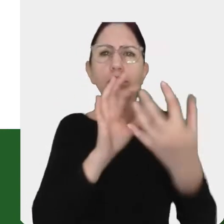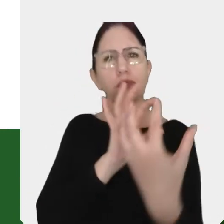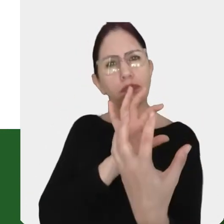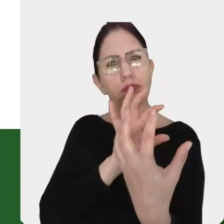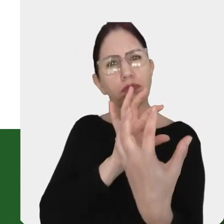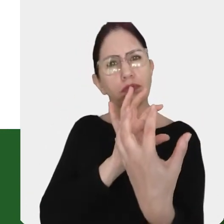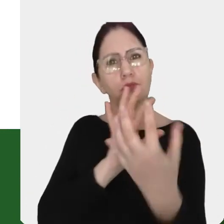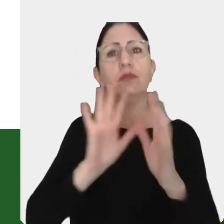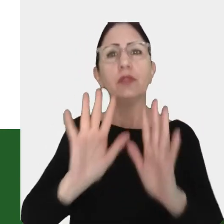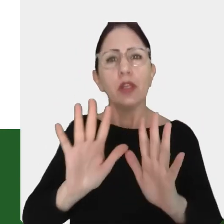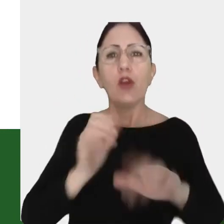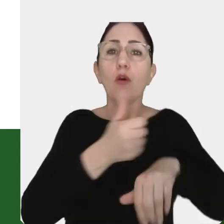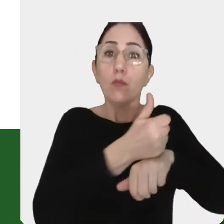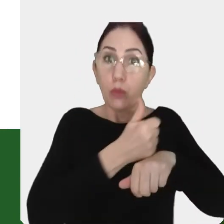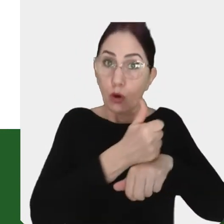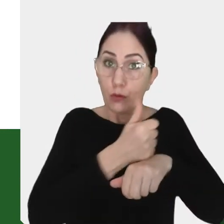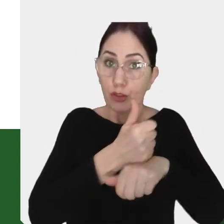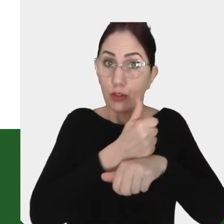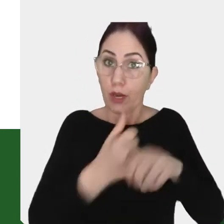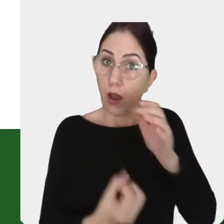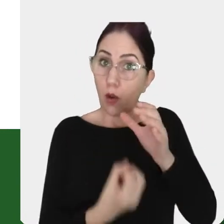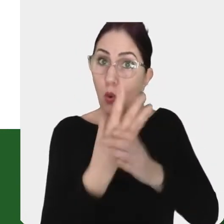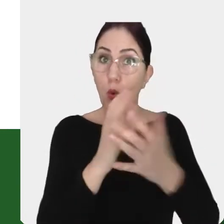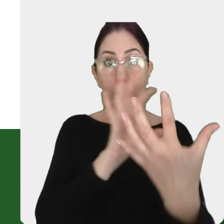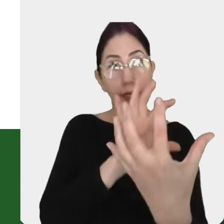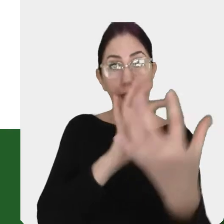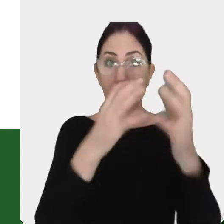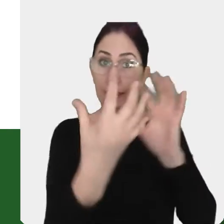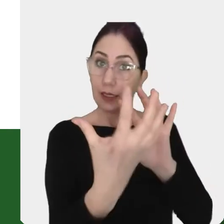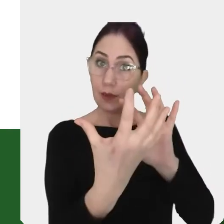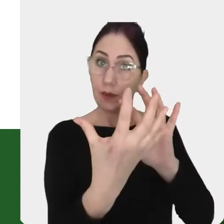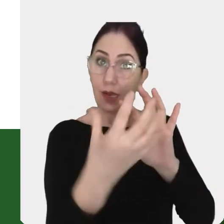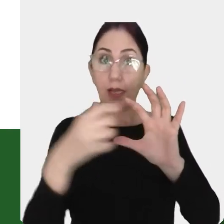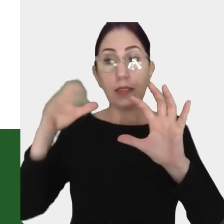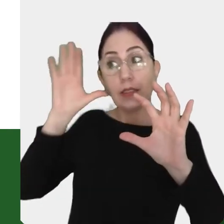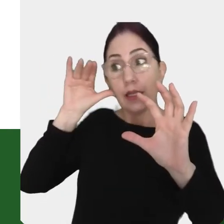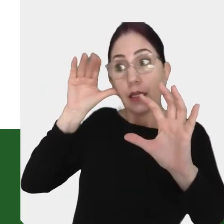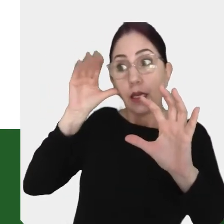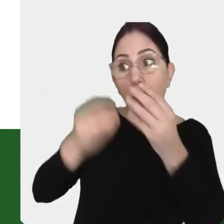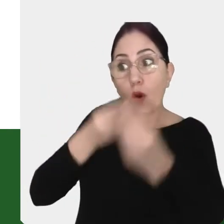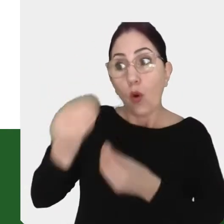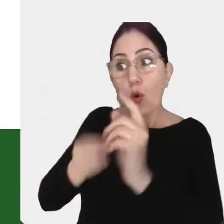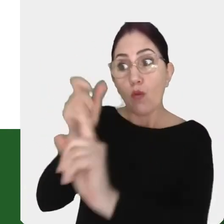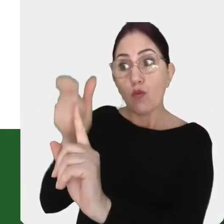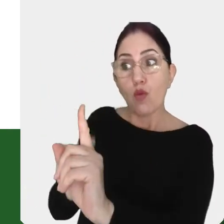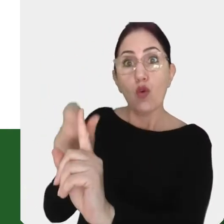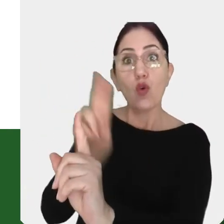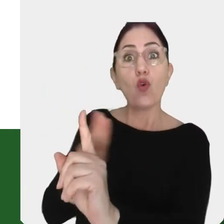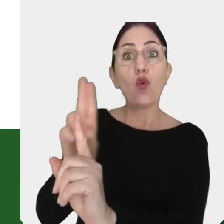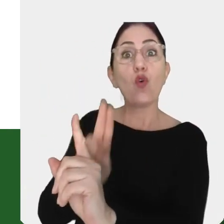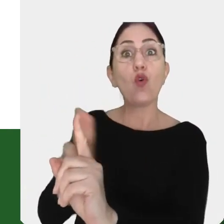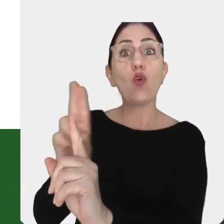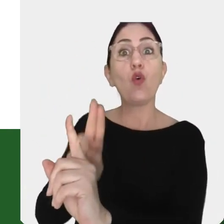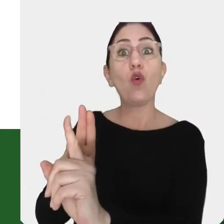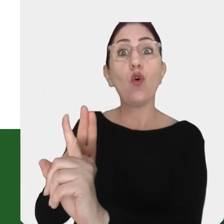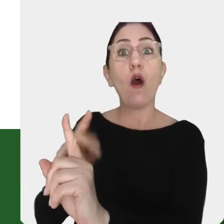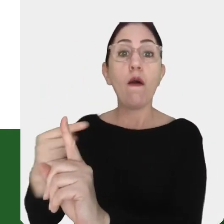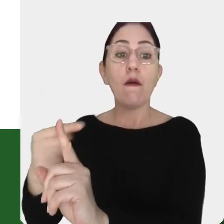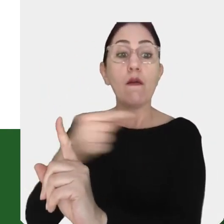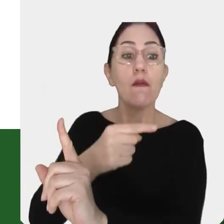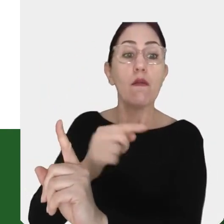vou utilizar uma interface? No caso de quem está projetando, então, como que os usuários